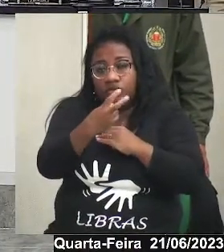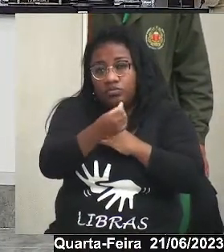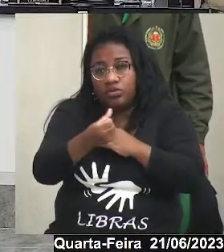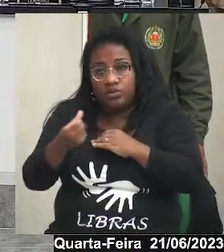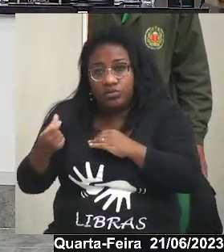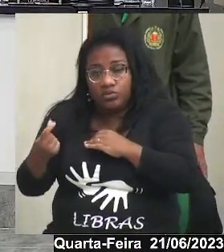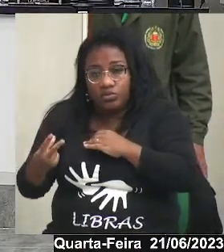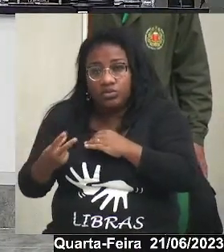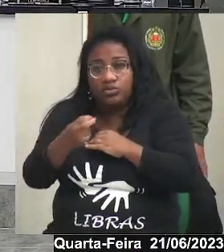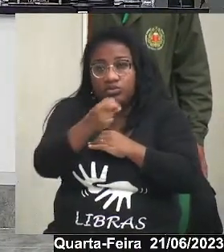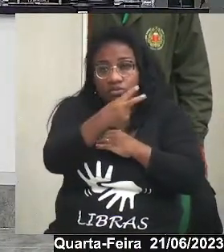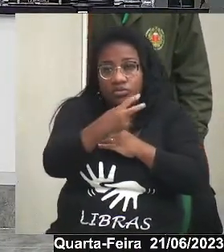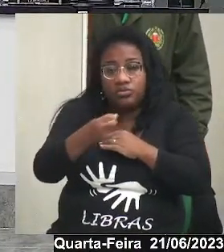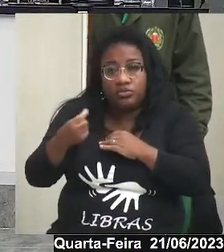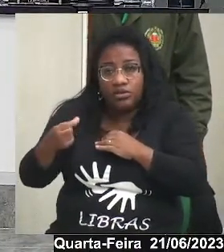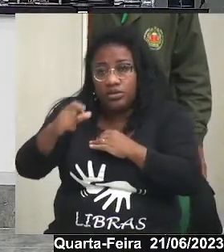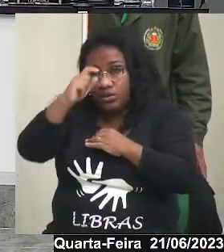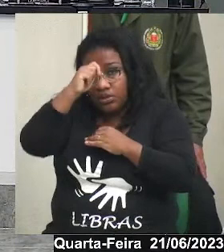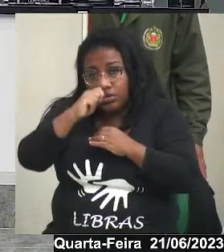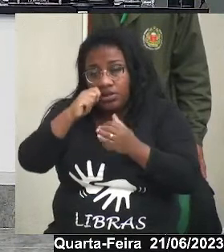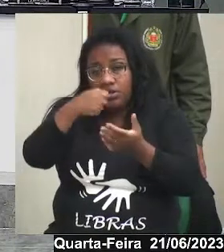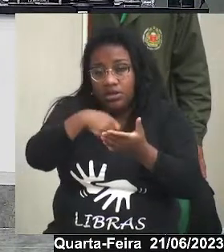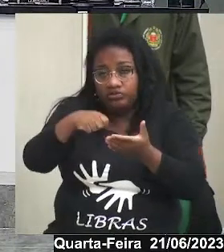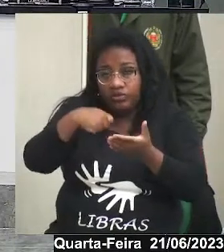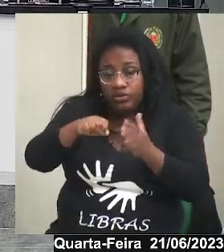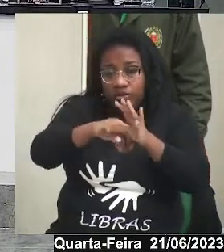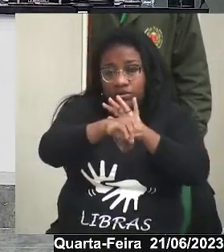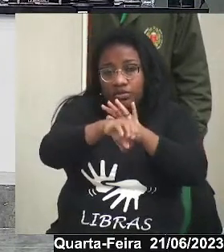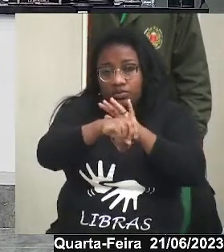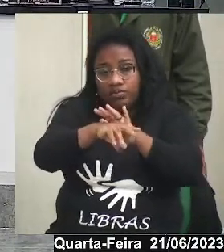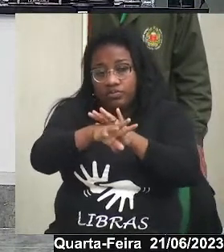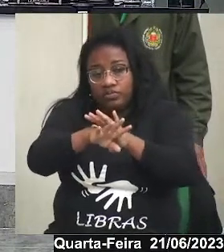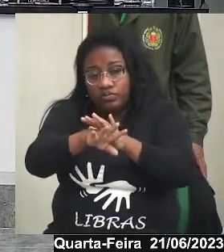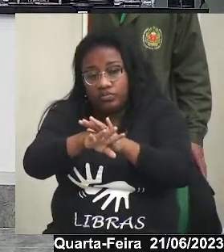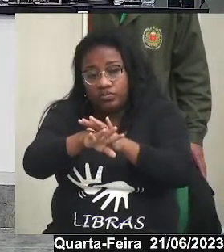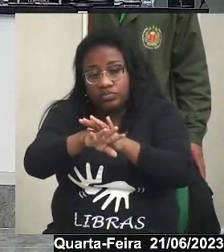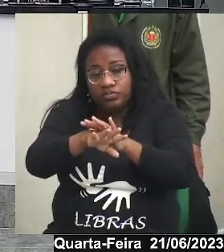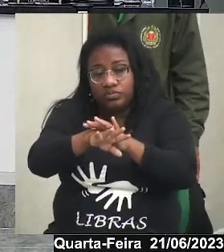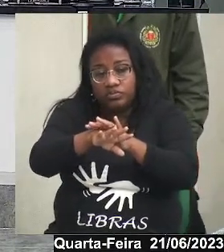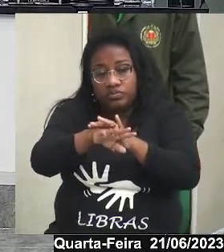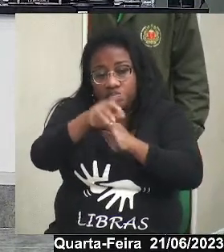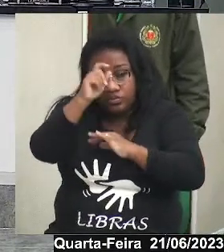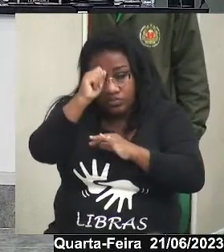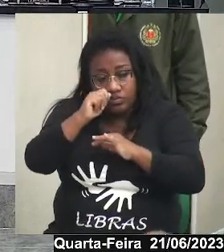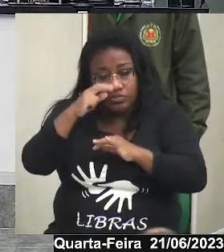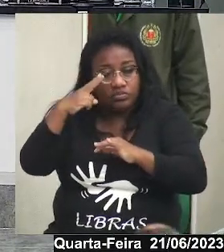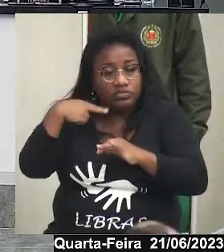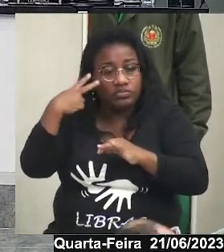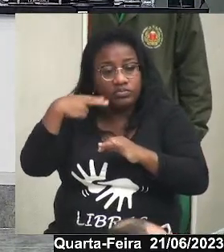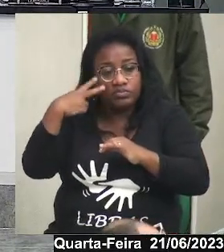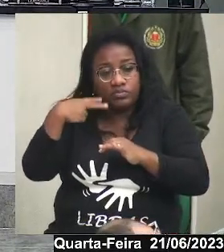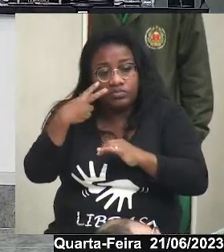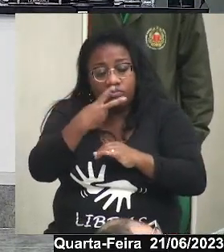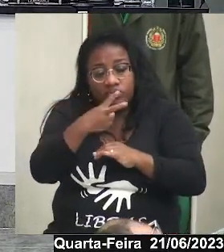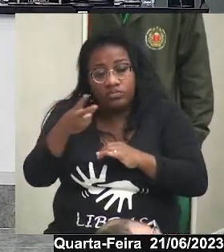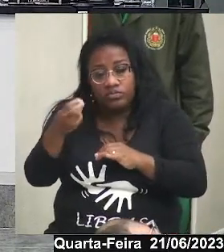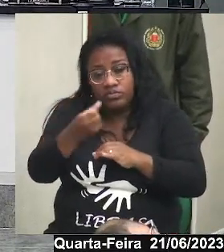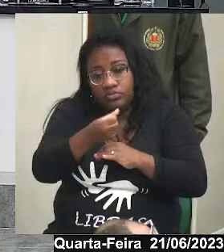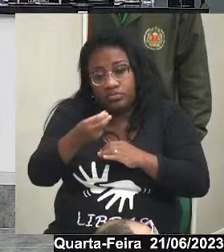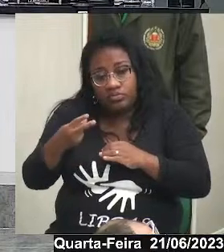263, 264, de autoria do vereador Dedé. Indicação de autoria do vereador Dedé. Indicação